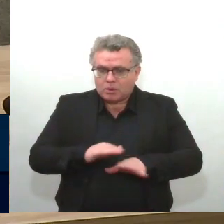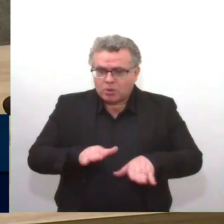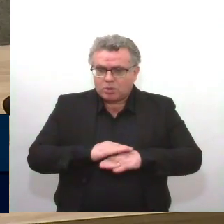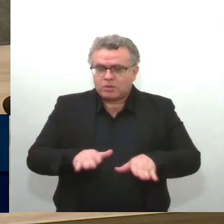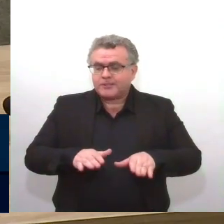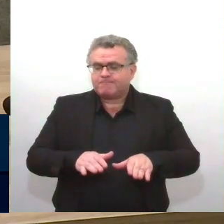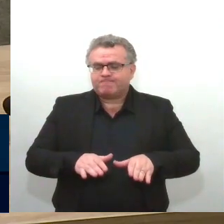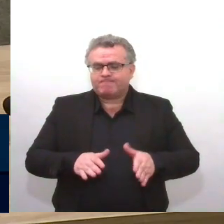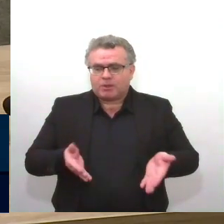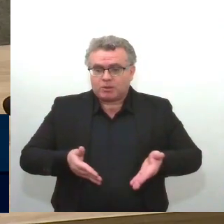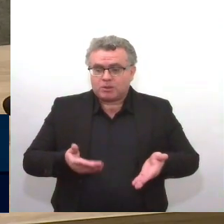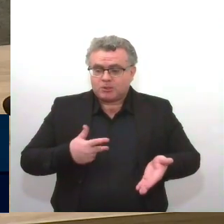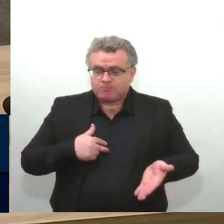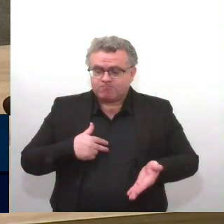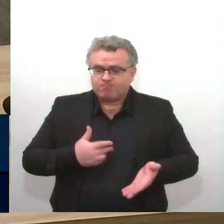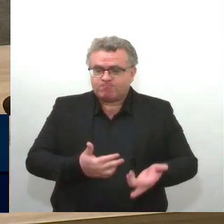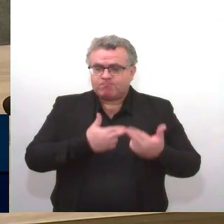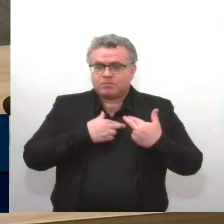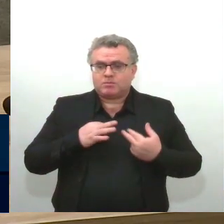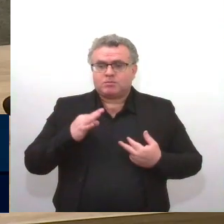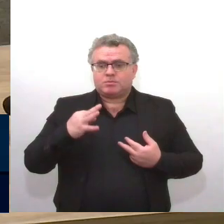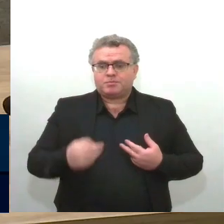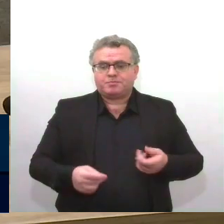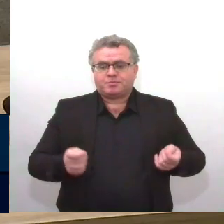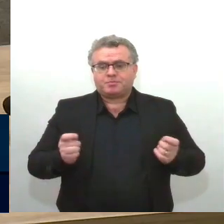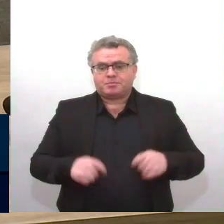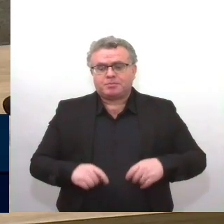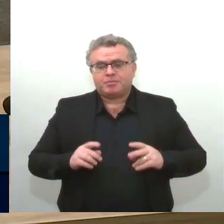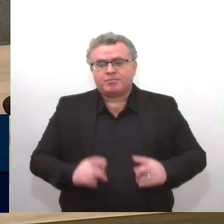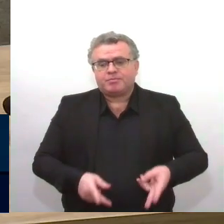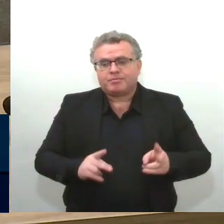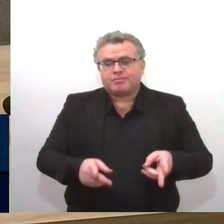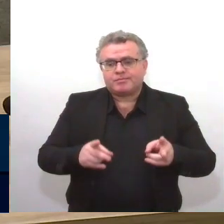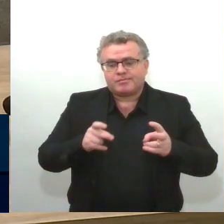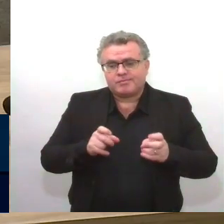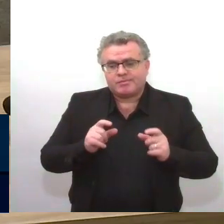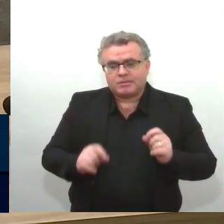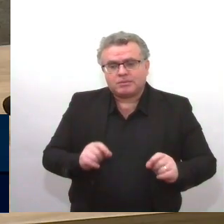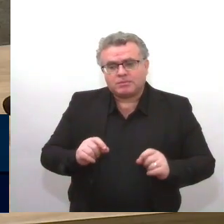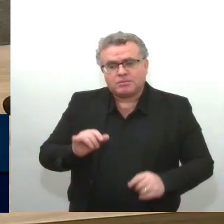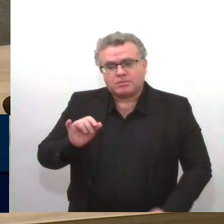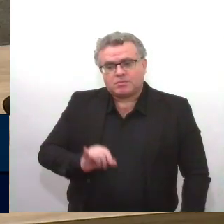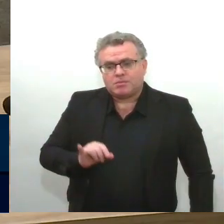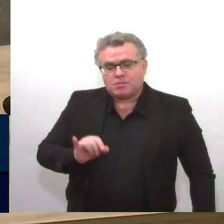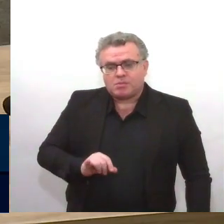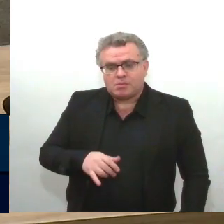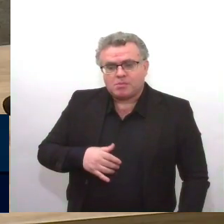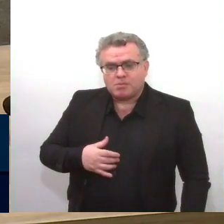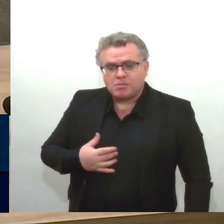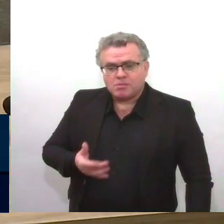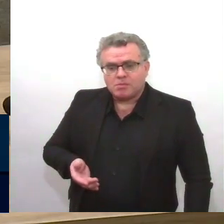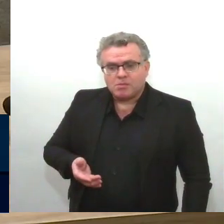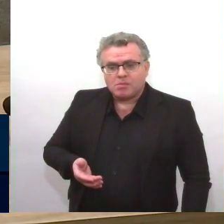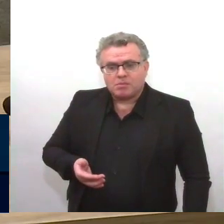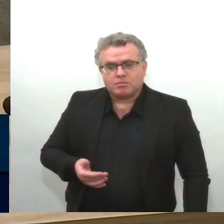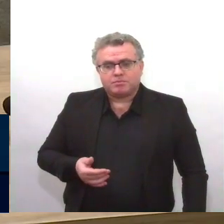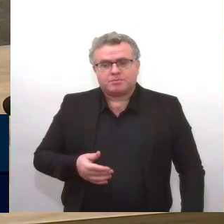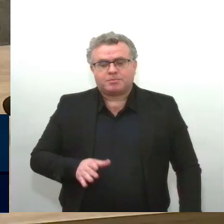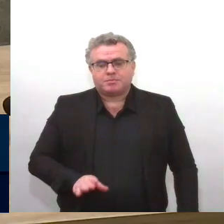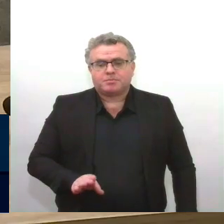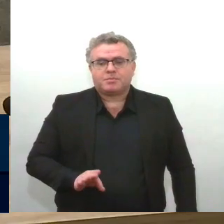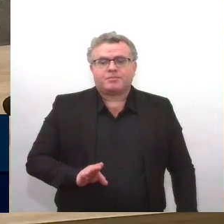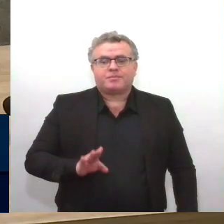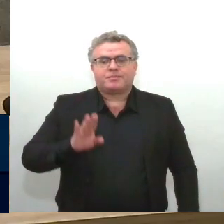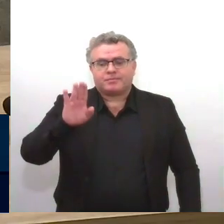vior nessa eleição que é muito importante isso os candidatos que não conseguiram eh